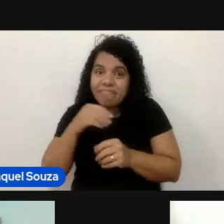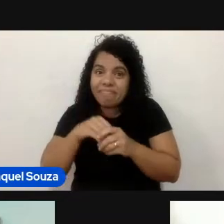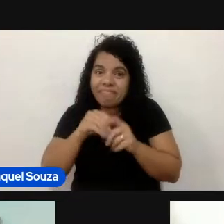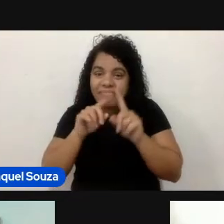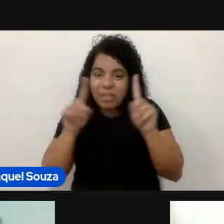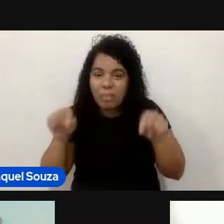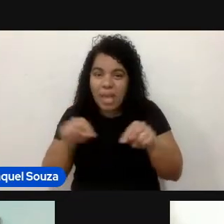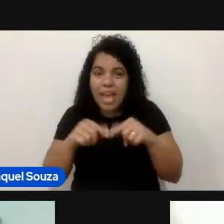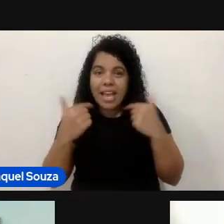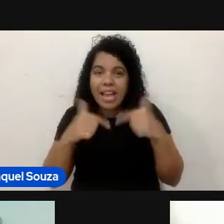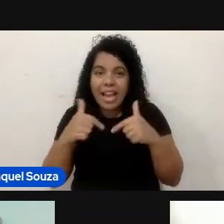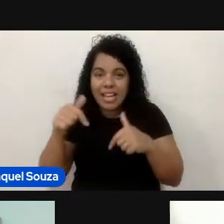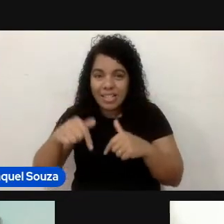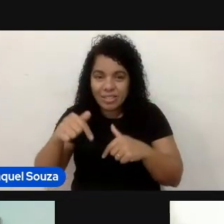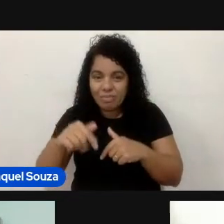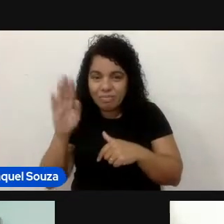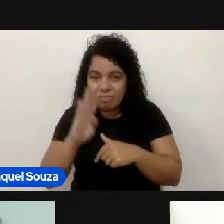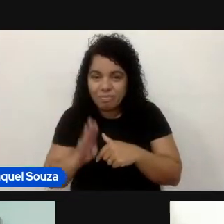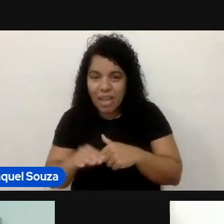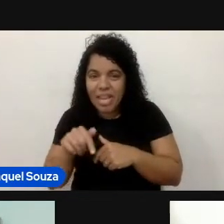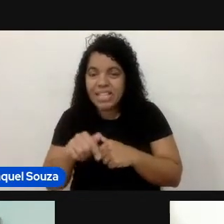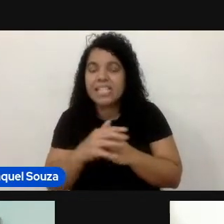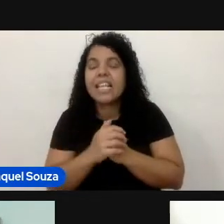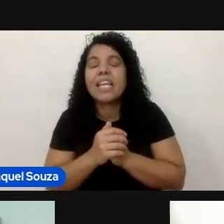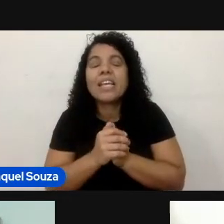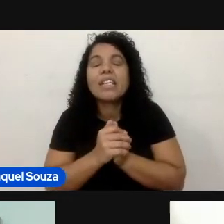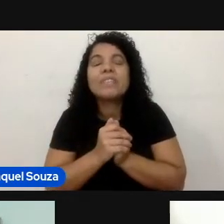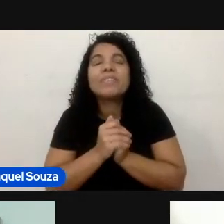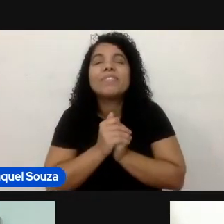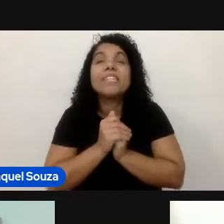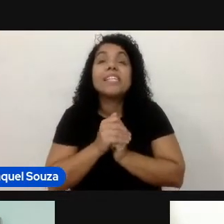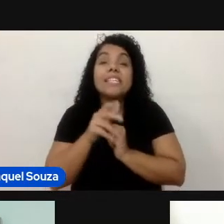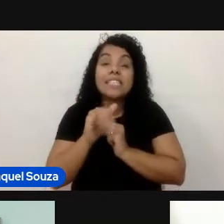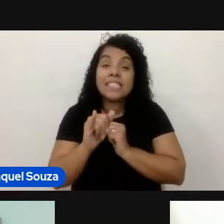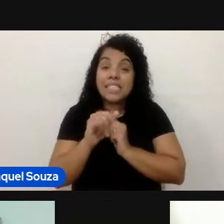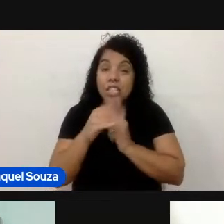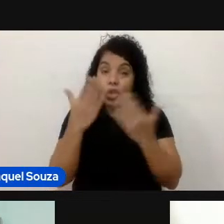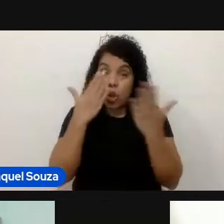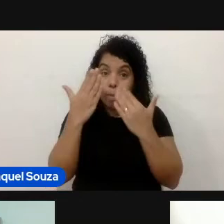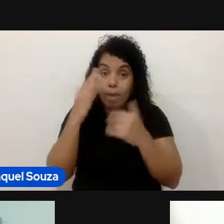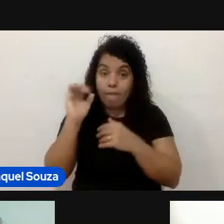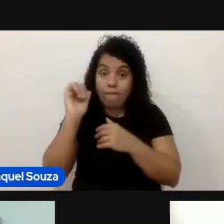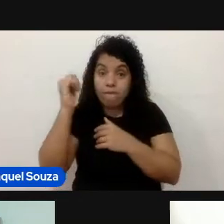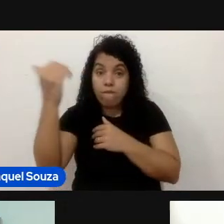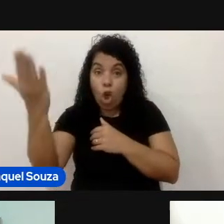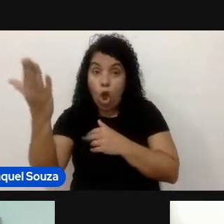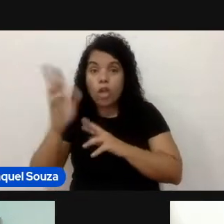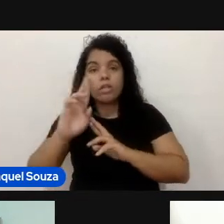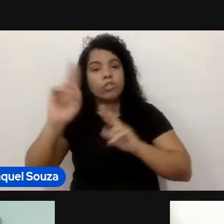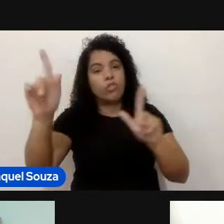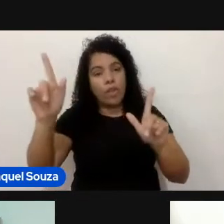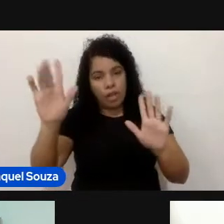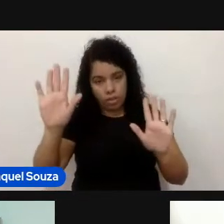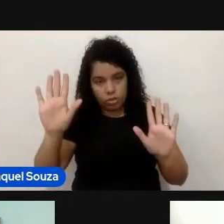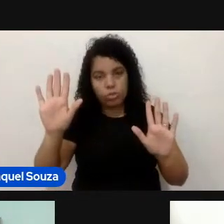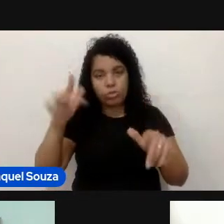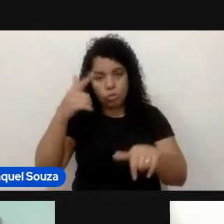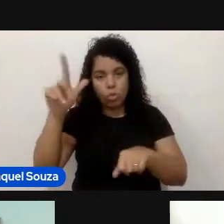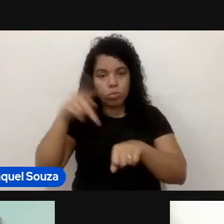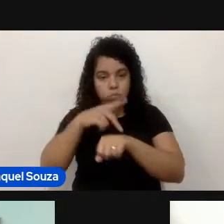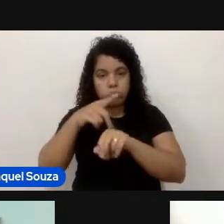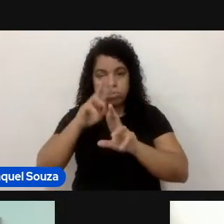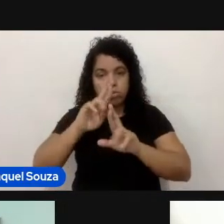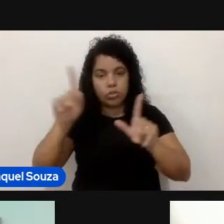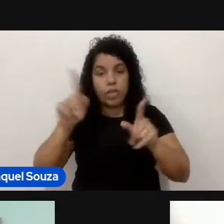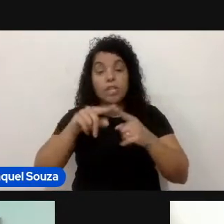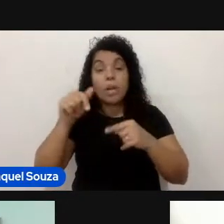falo relacionado ao mercado brasileiro, porque se a gente for comparar com o mercado de fora, está bem diferente, tá? Mas o mercado